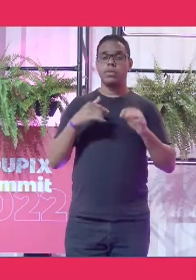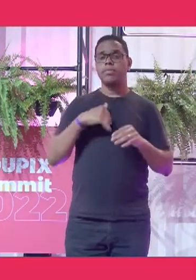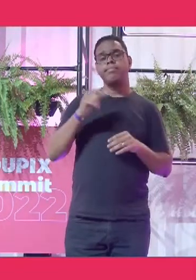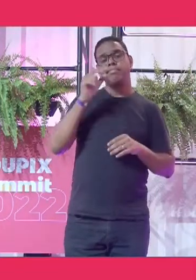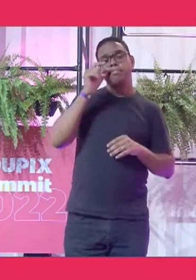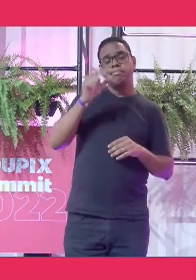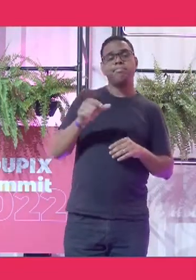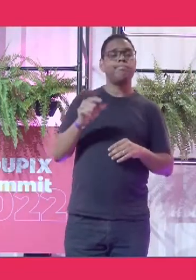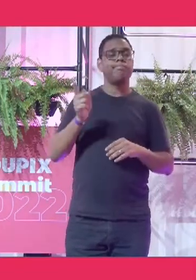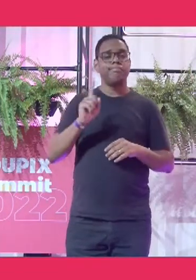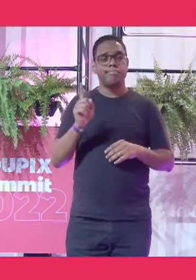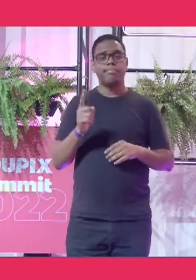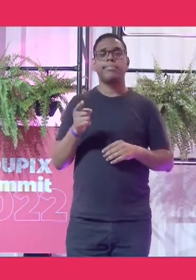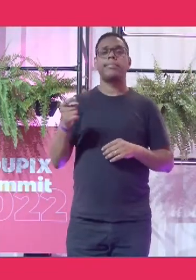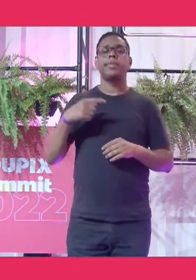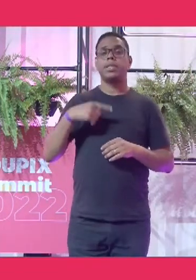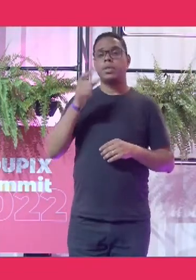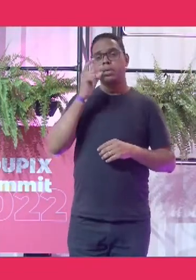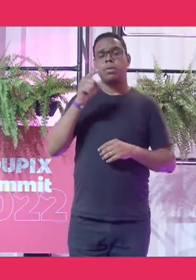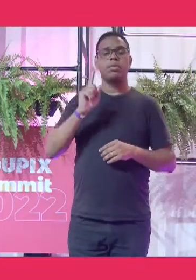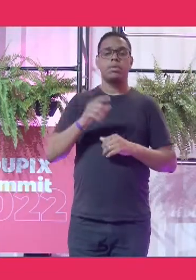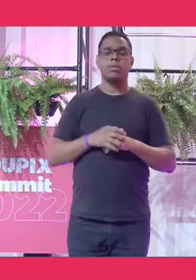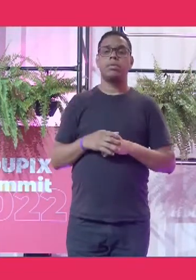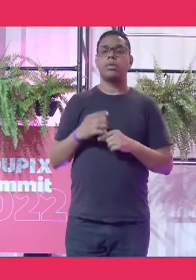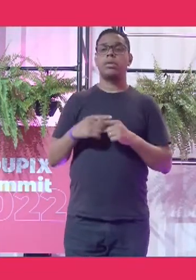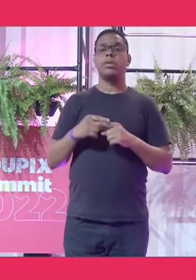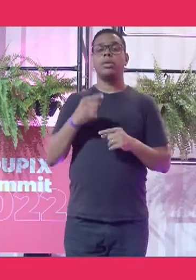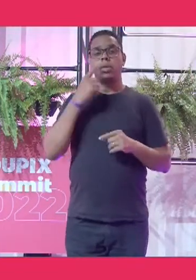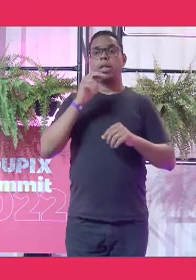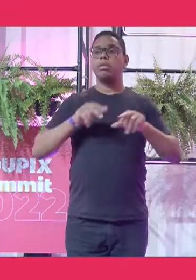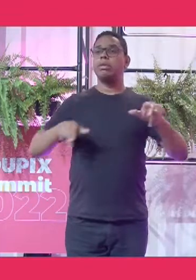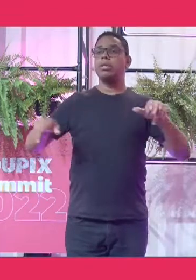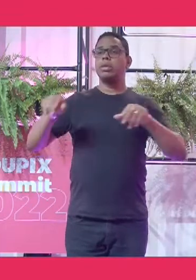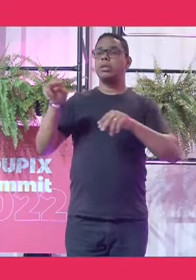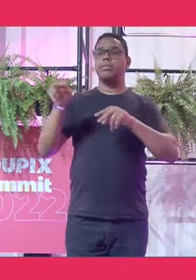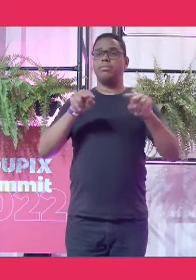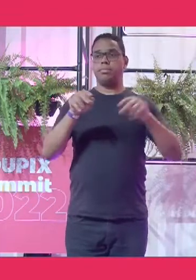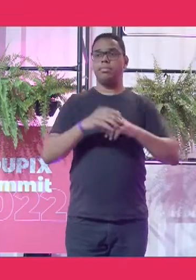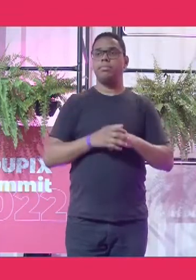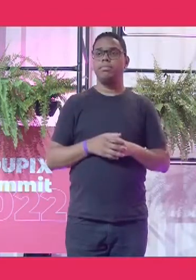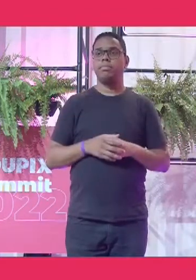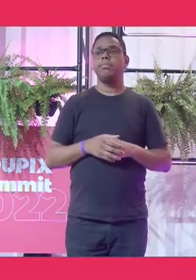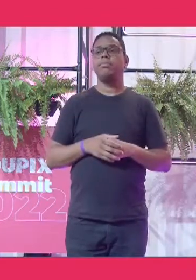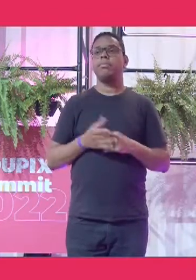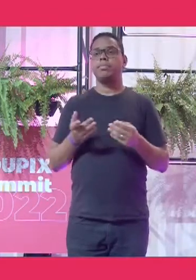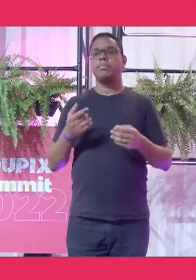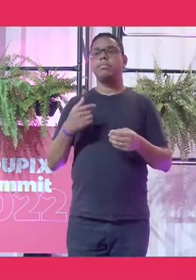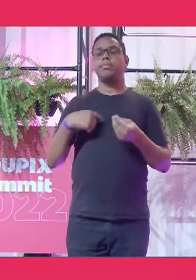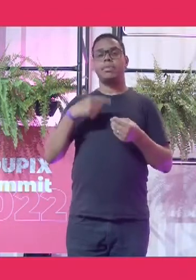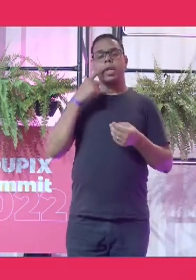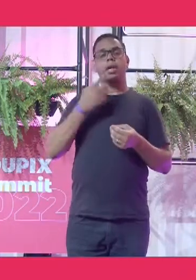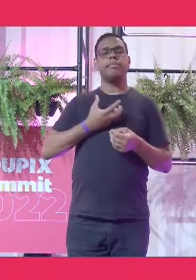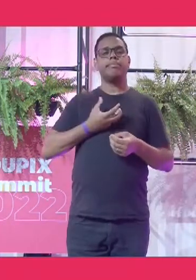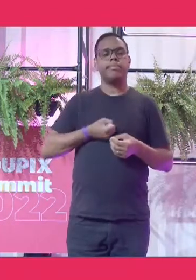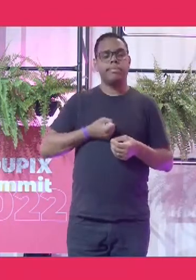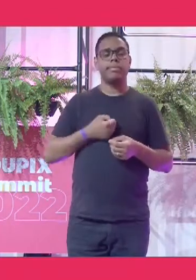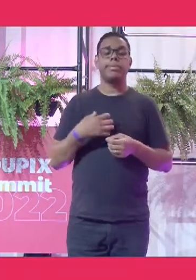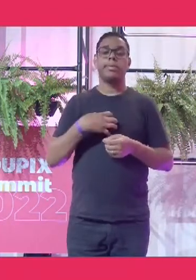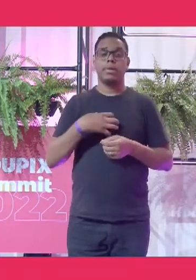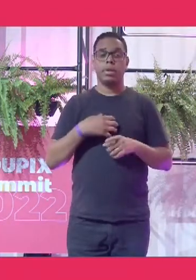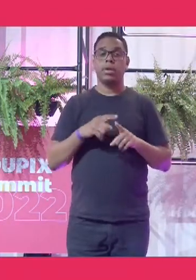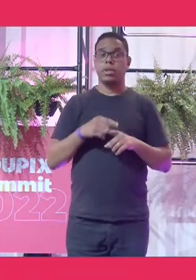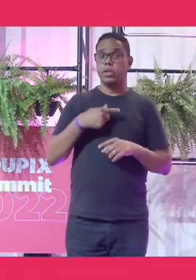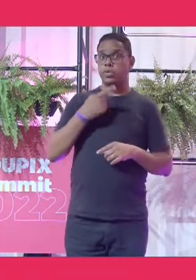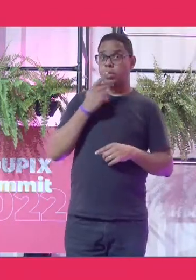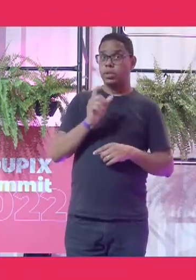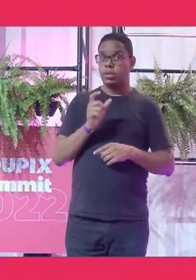desinteressa de olhar próximo para você, porque ela pode olhar para tanta gente. Sim. E aí, não é só lidar com a frustração... Eu vou falar a